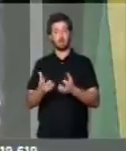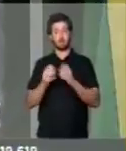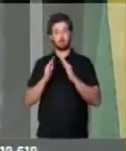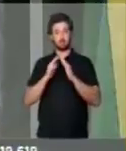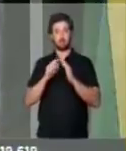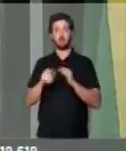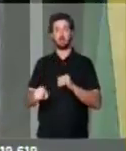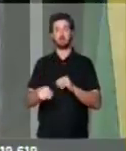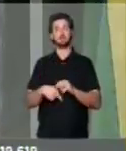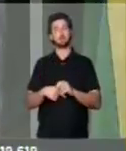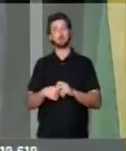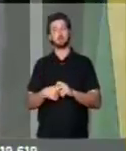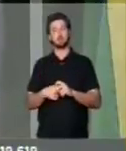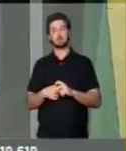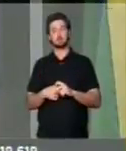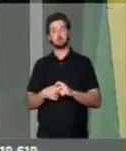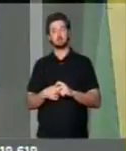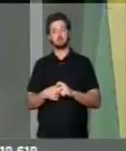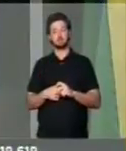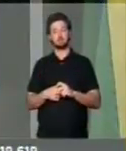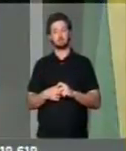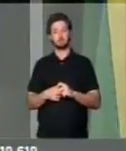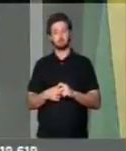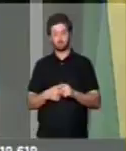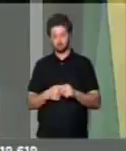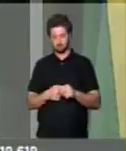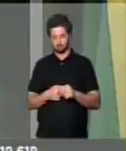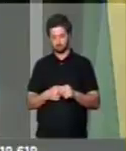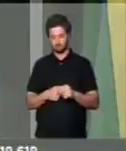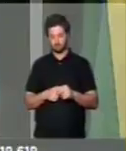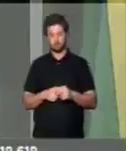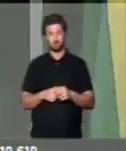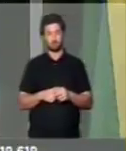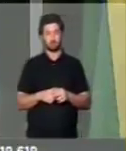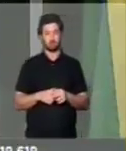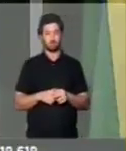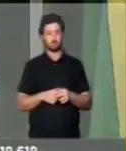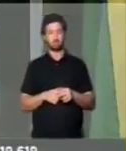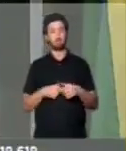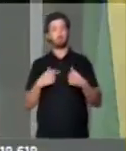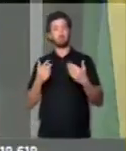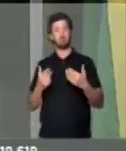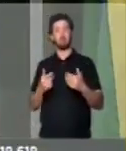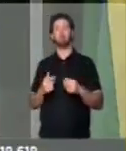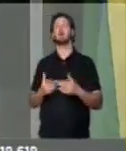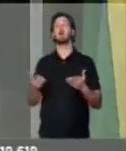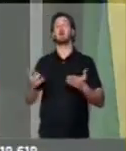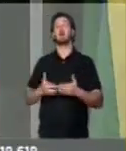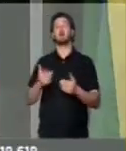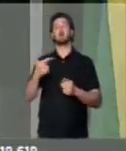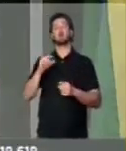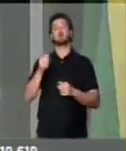contempladas, isso é muito importante. Então, também para a retomada agora de